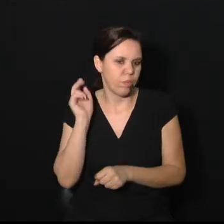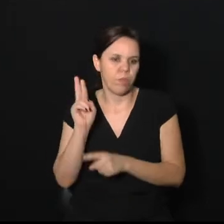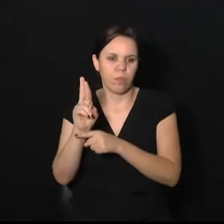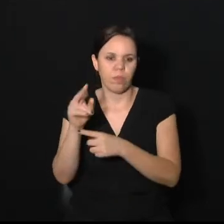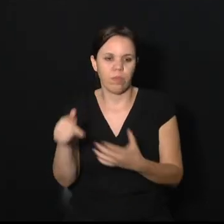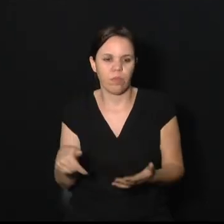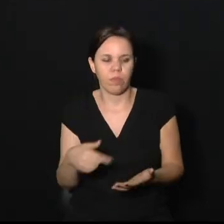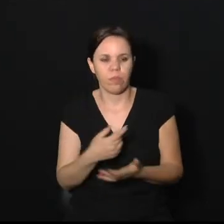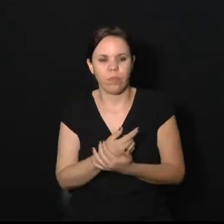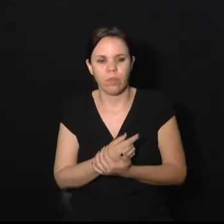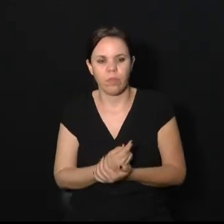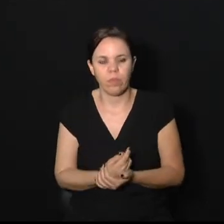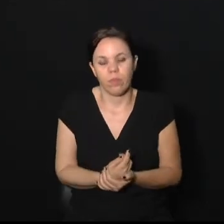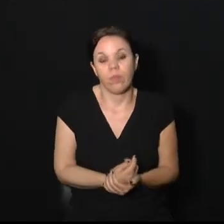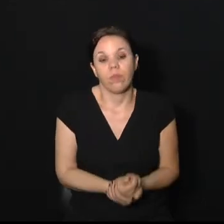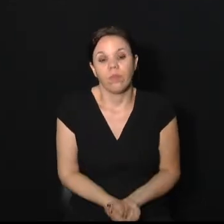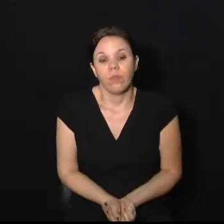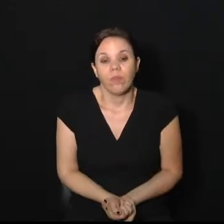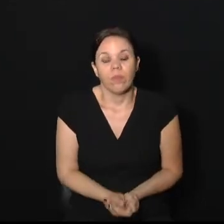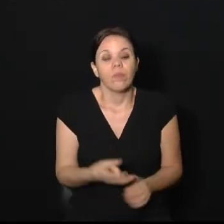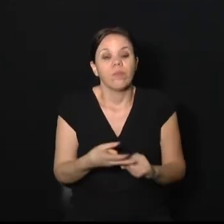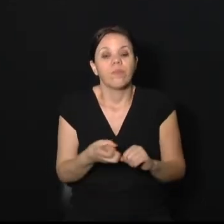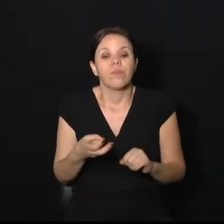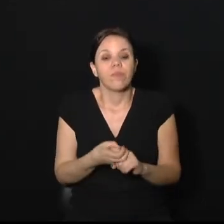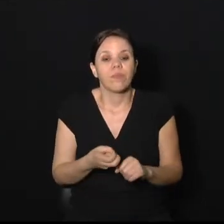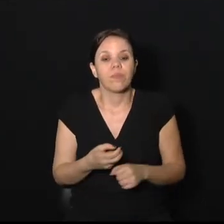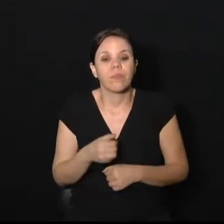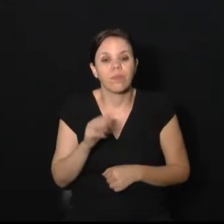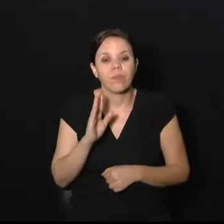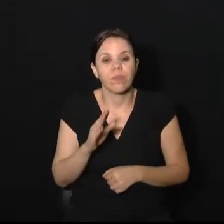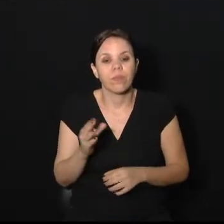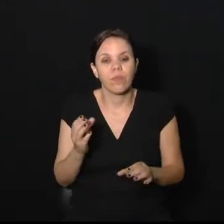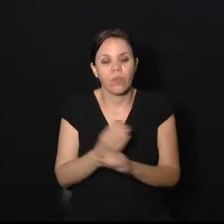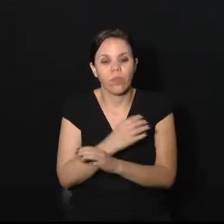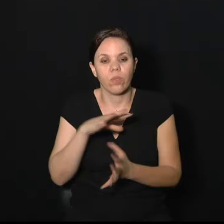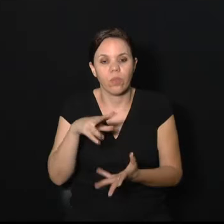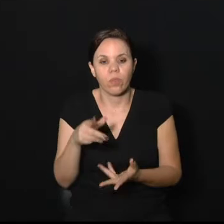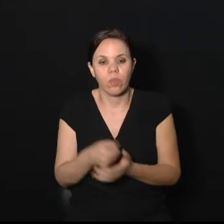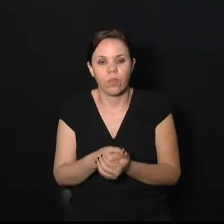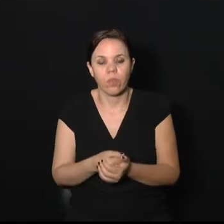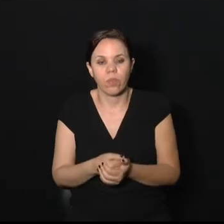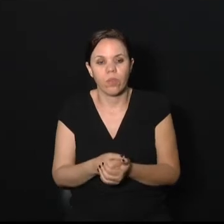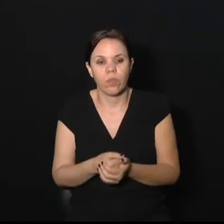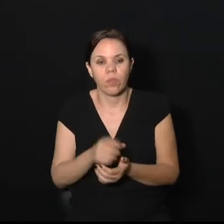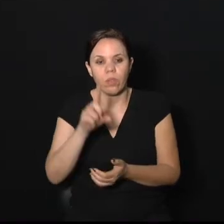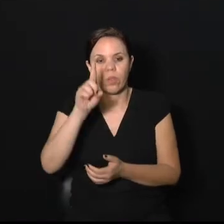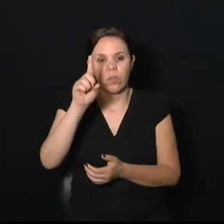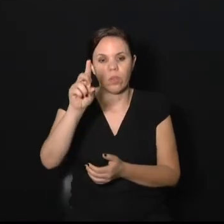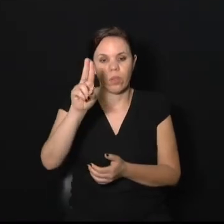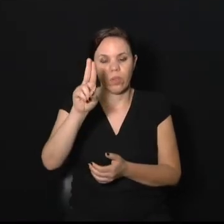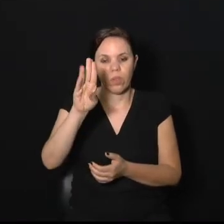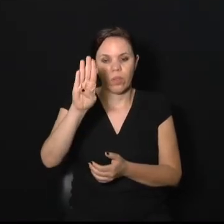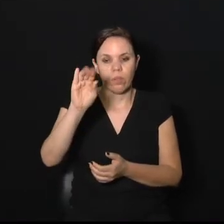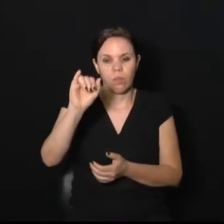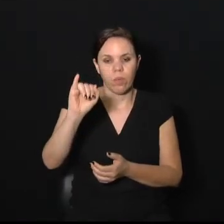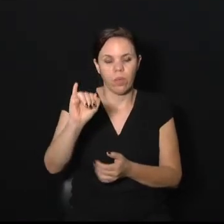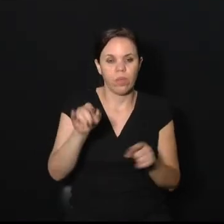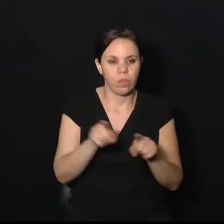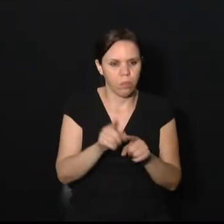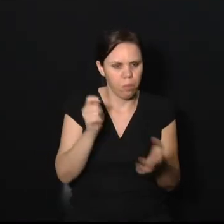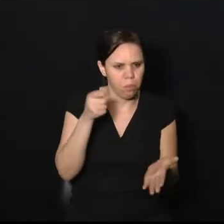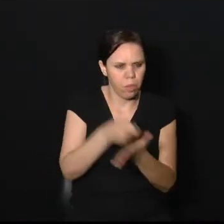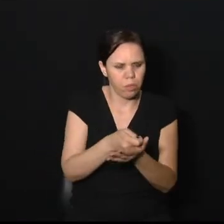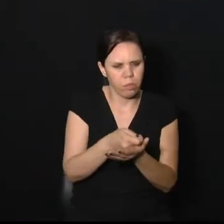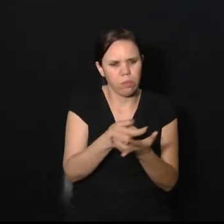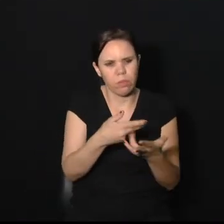cidade, né, o aplicativo mais completo aí do mundo é Dubai. Tem bastante coisa também. Você pode fazer tudo, pagar